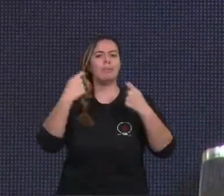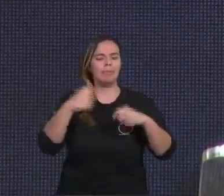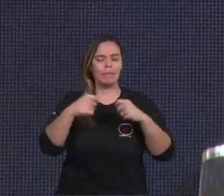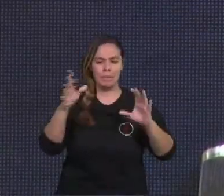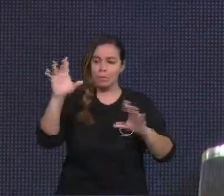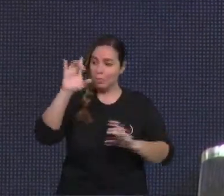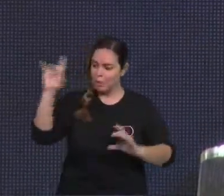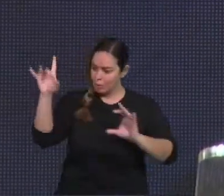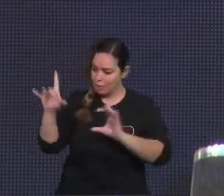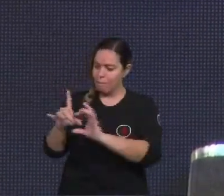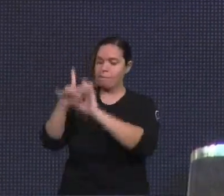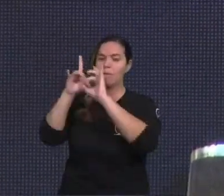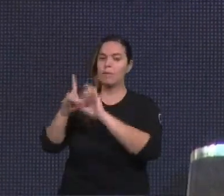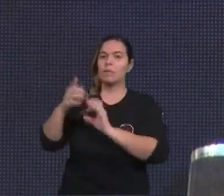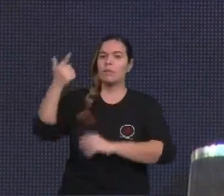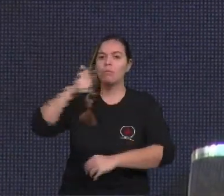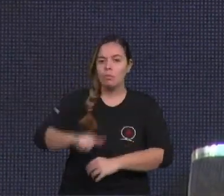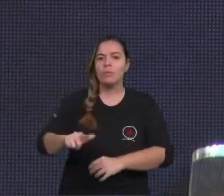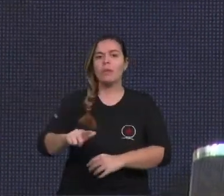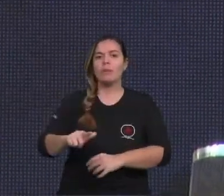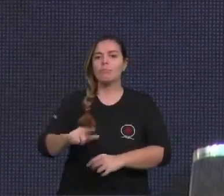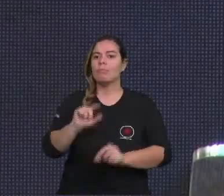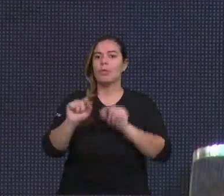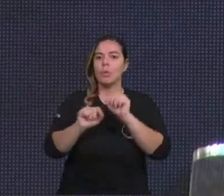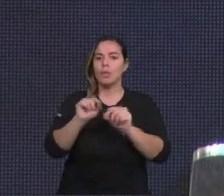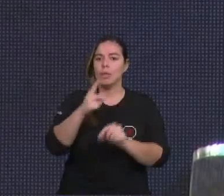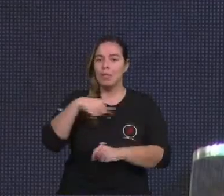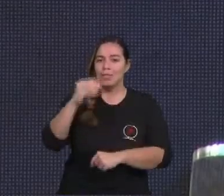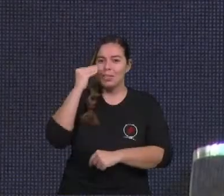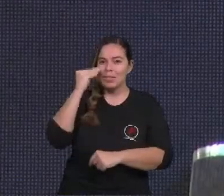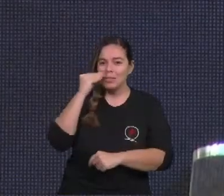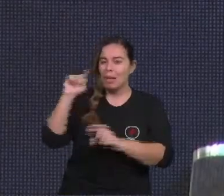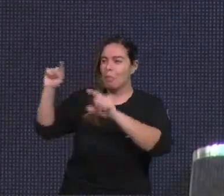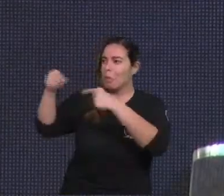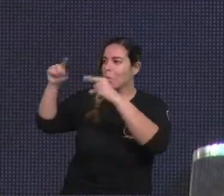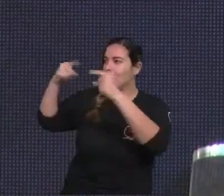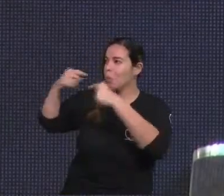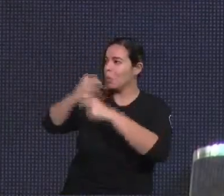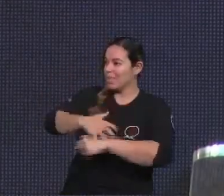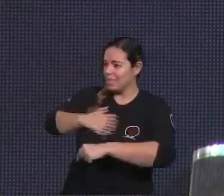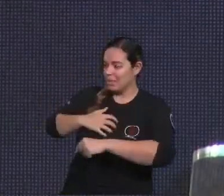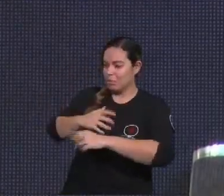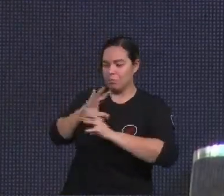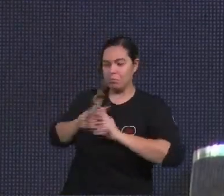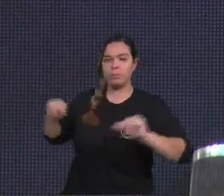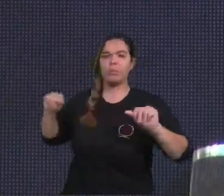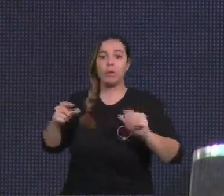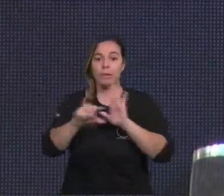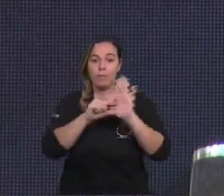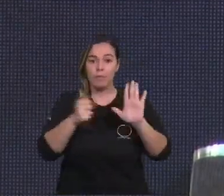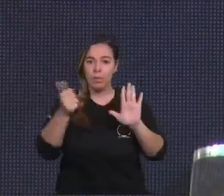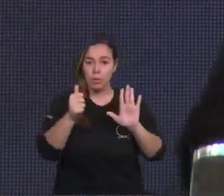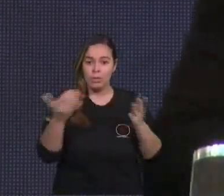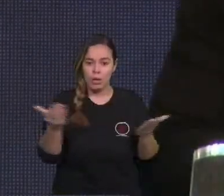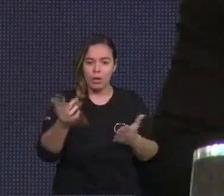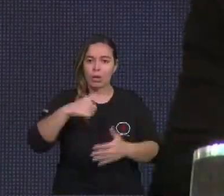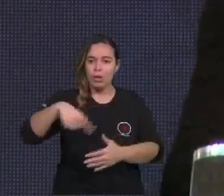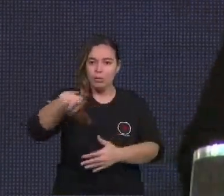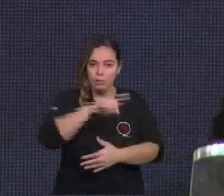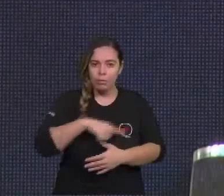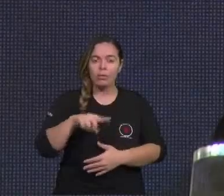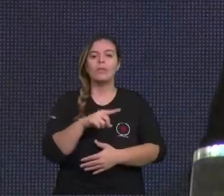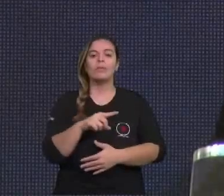aliança com o Senhor Deus de Israel, para que se desvie de nós o ardor da sua ira. Verso 11, agora filhos meus,